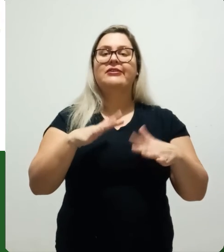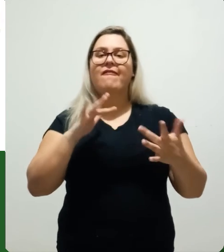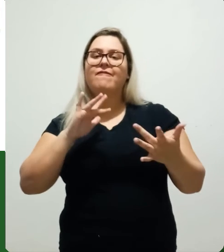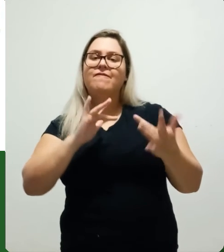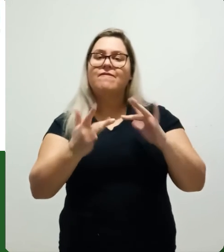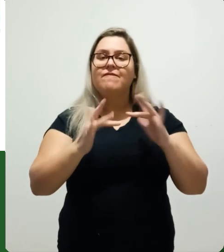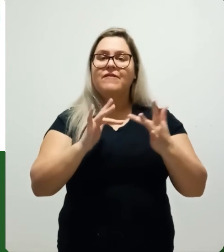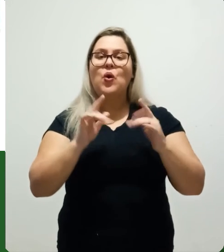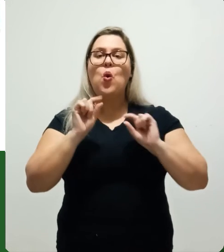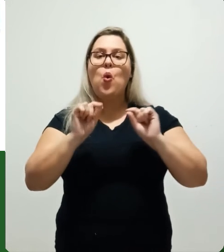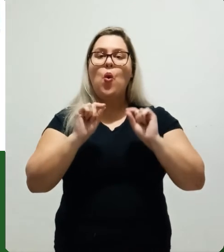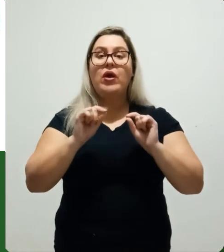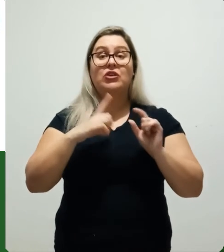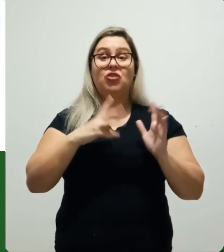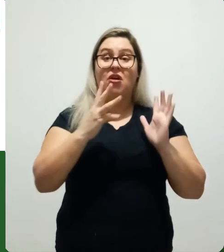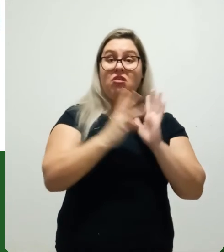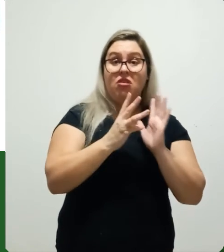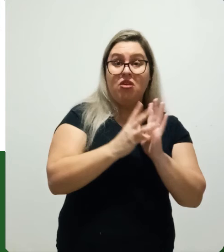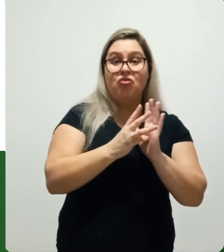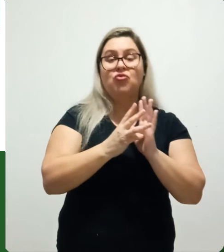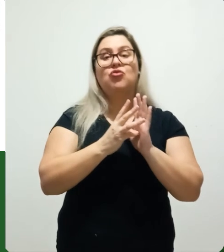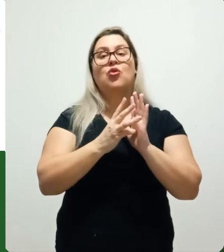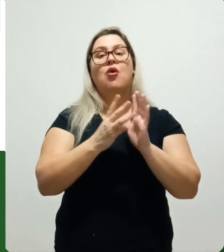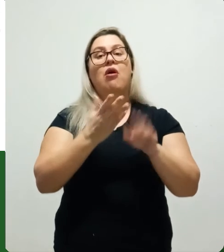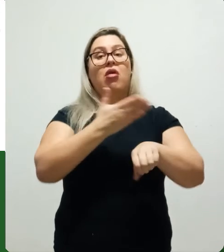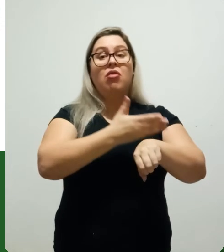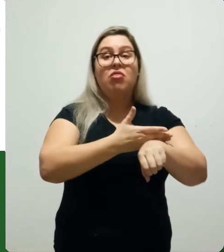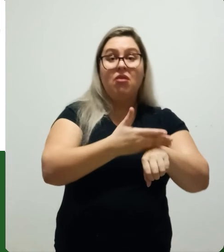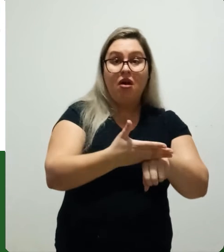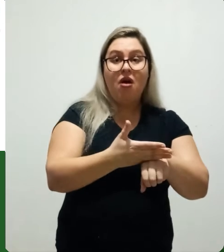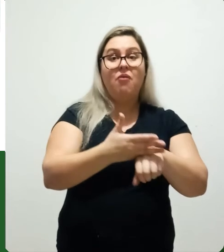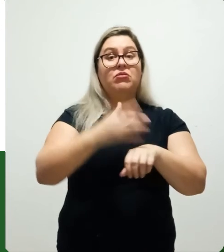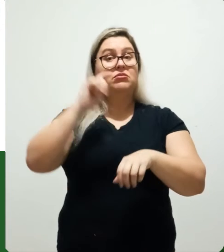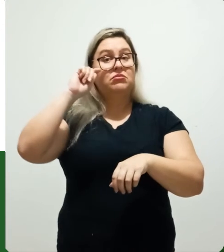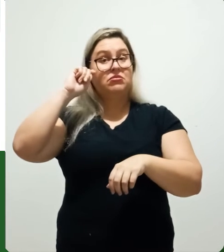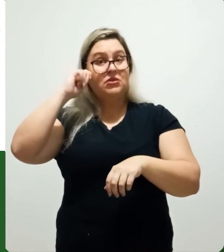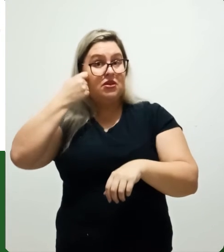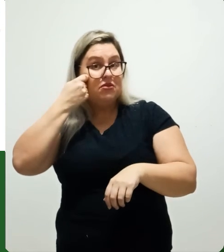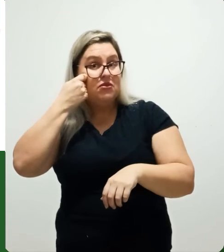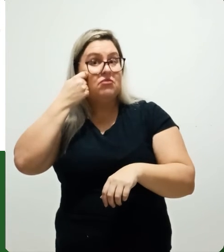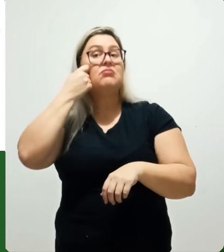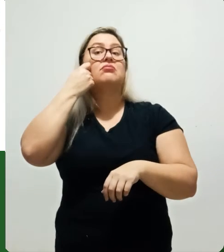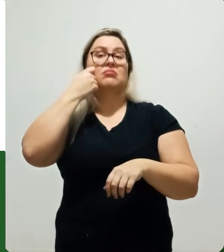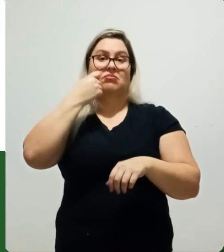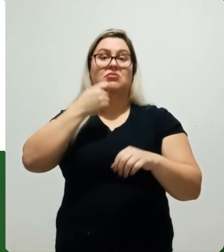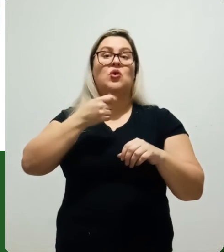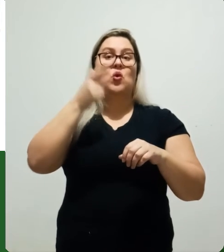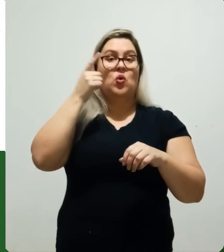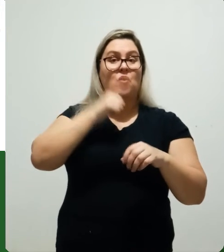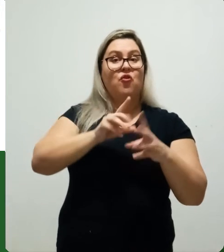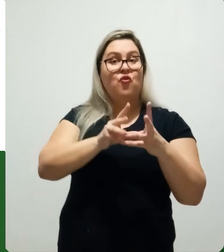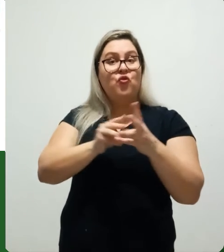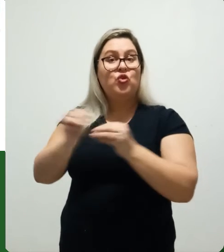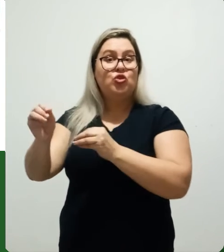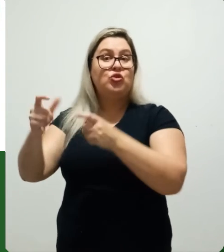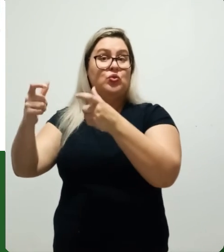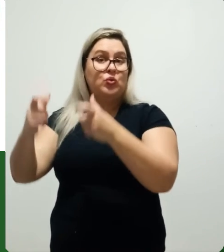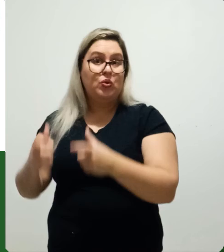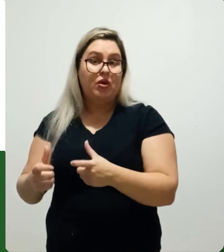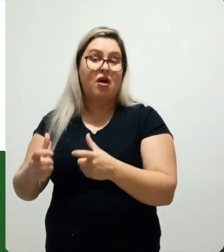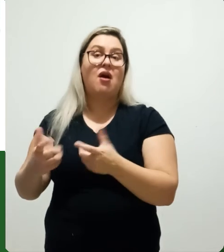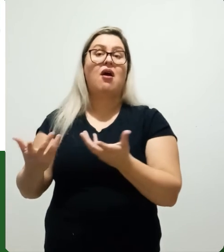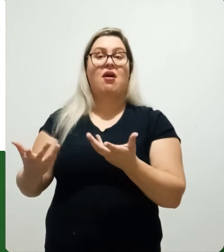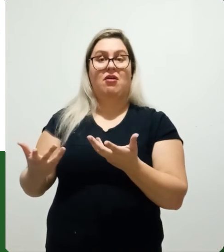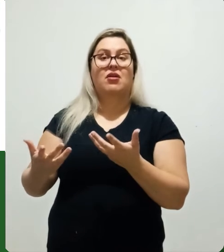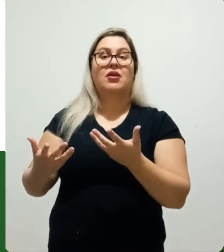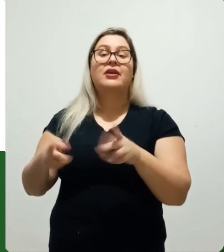das cidades, muitas vezes articulavam índios, brancos, negros libertos e escravos fugitivos, tá?